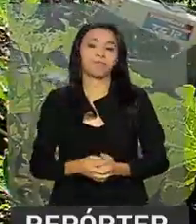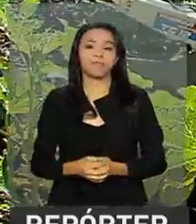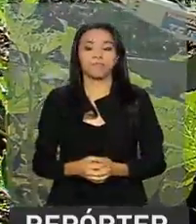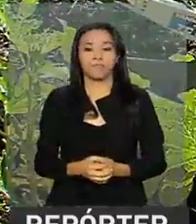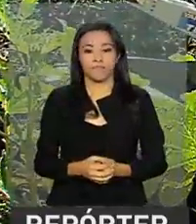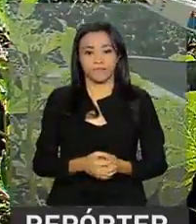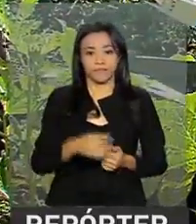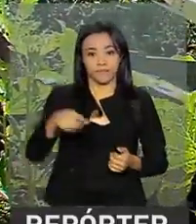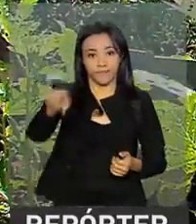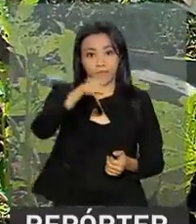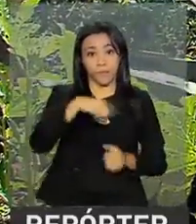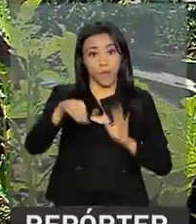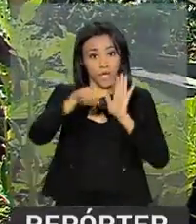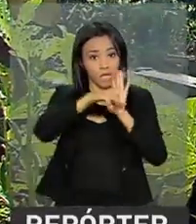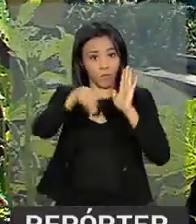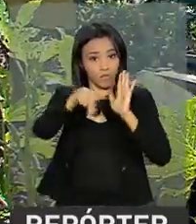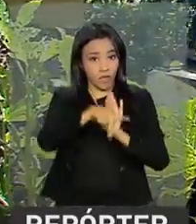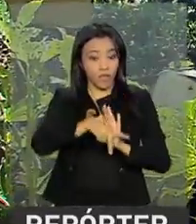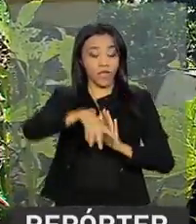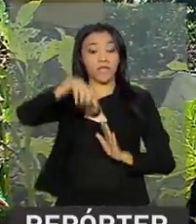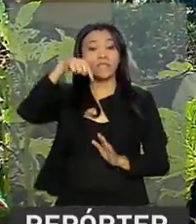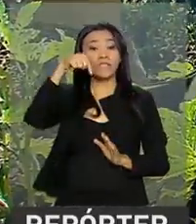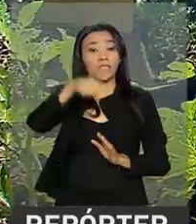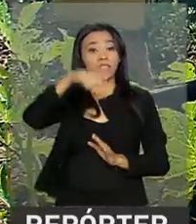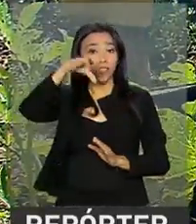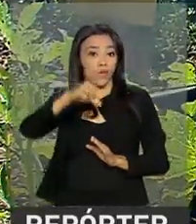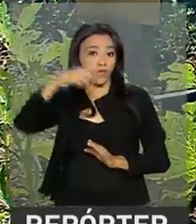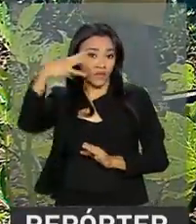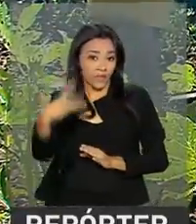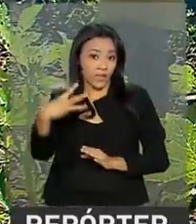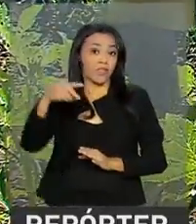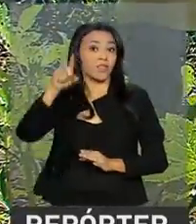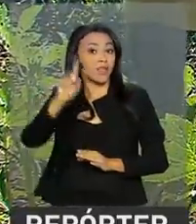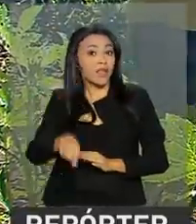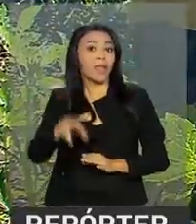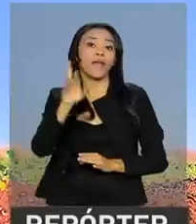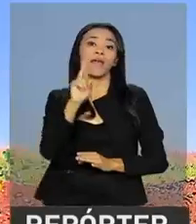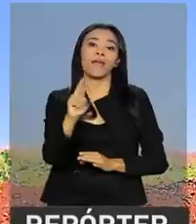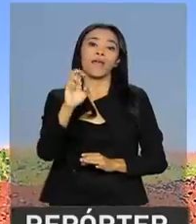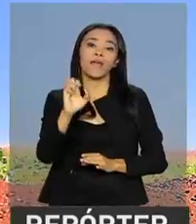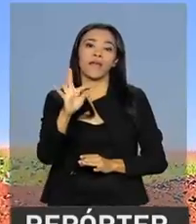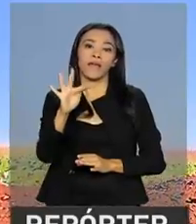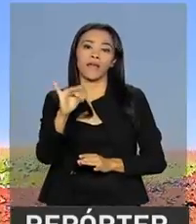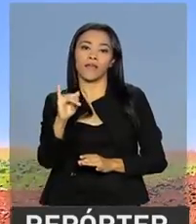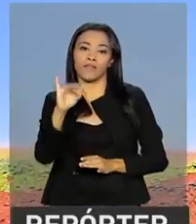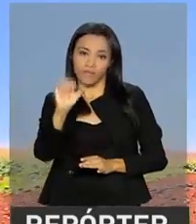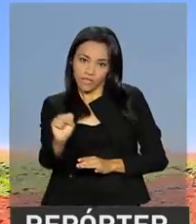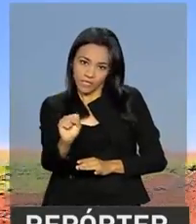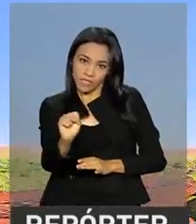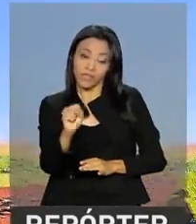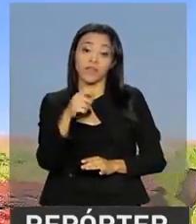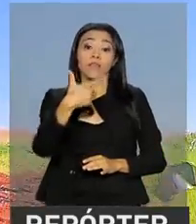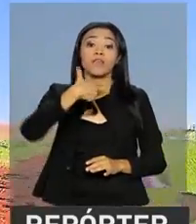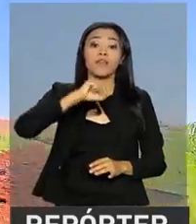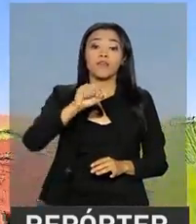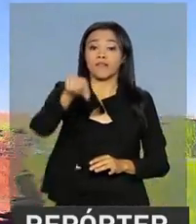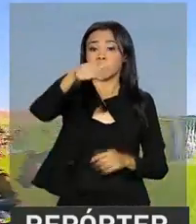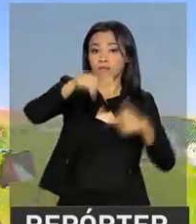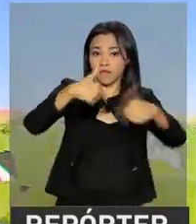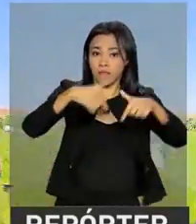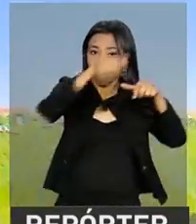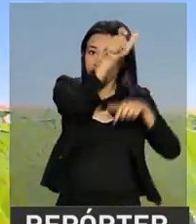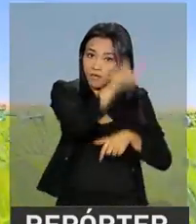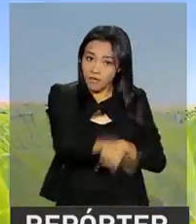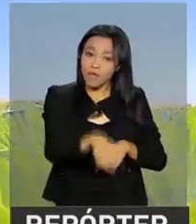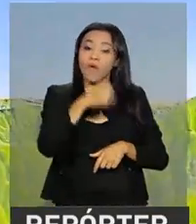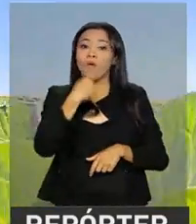a medida provisória 793 que ficou conhecida como refis rural possibilita que o produtor pessoa física ou